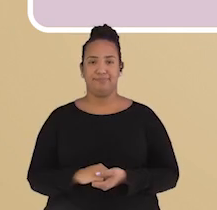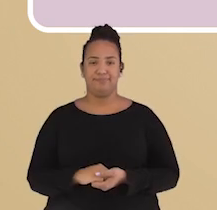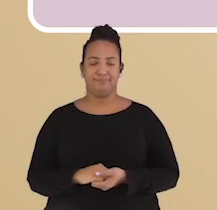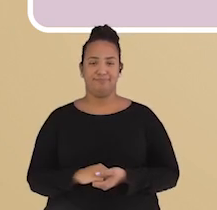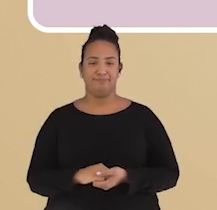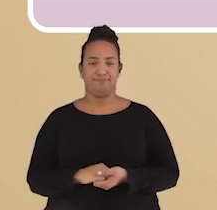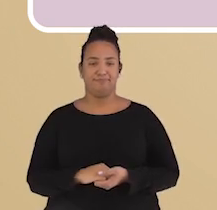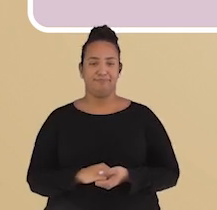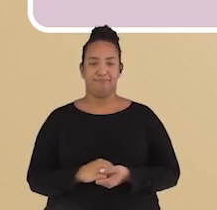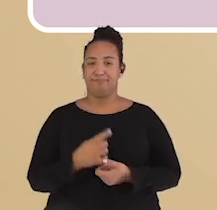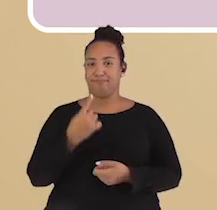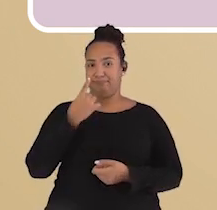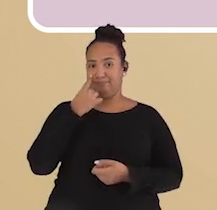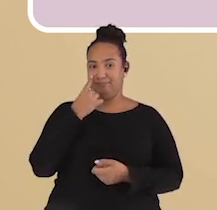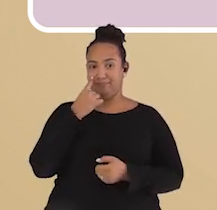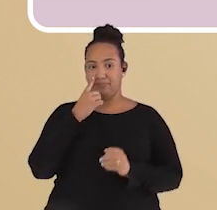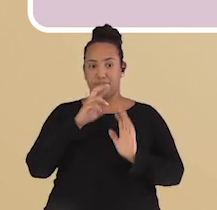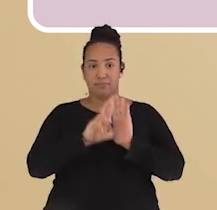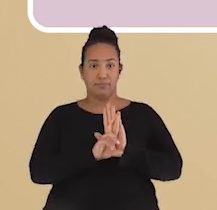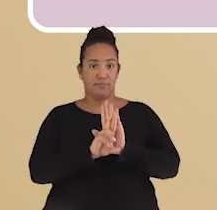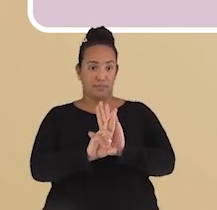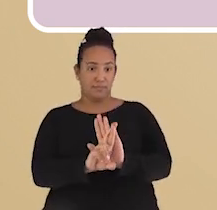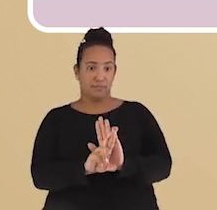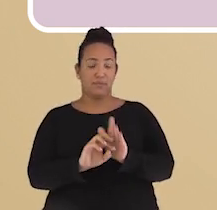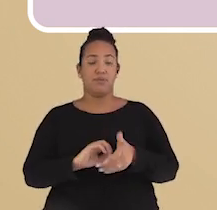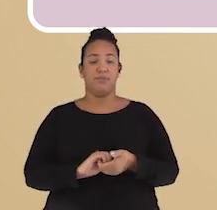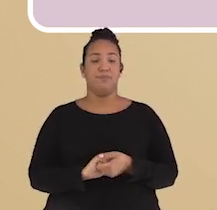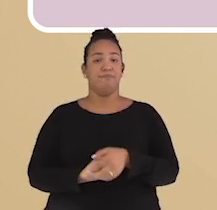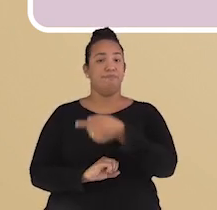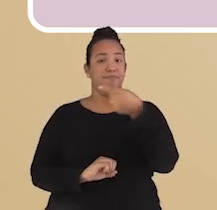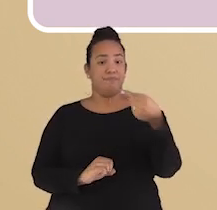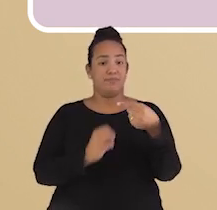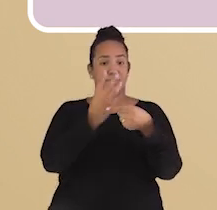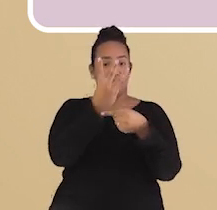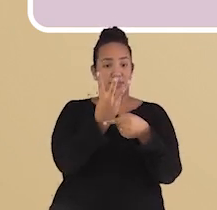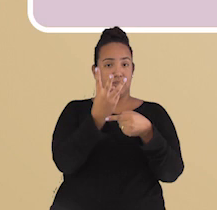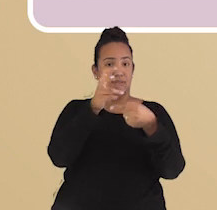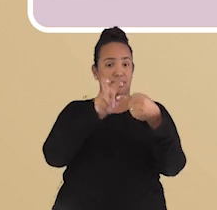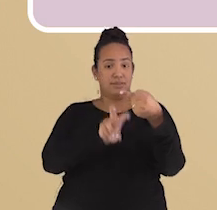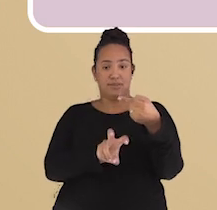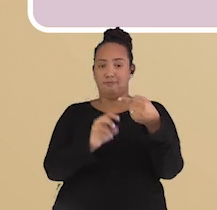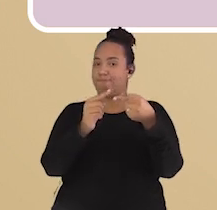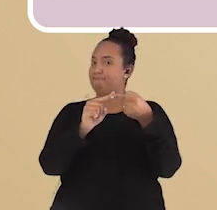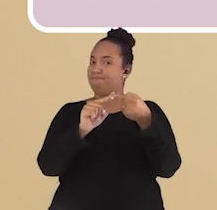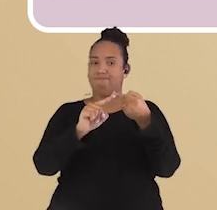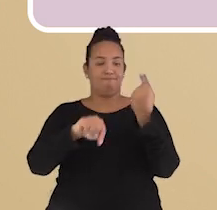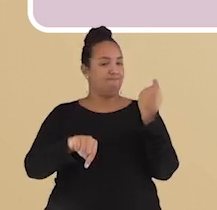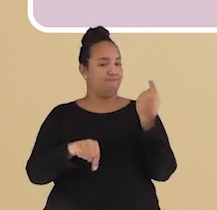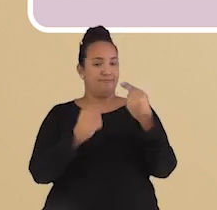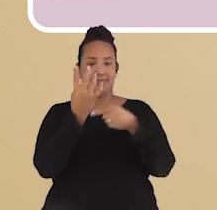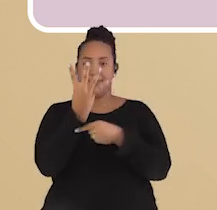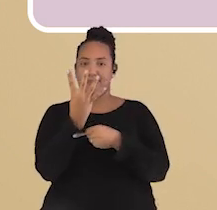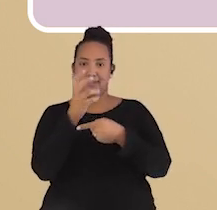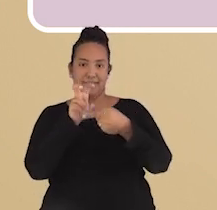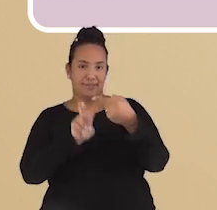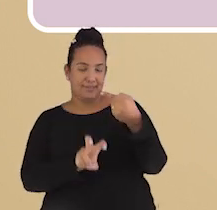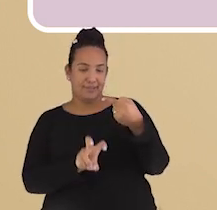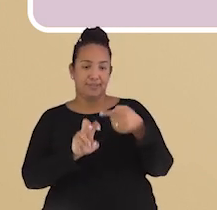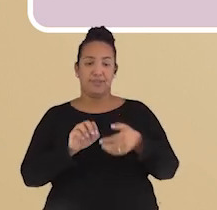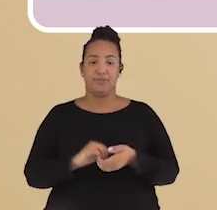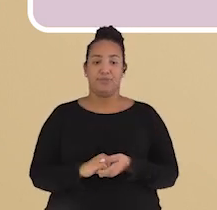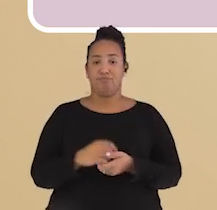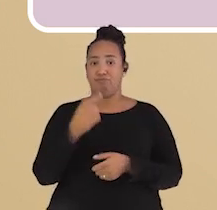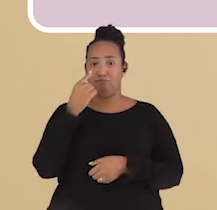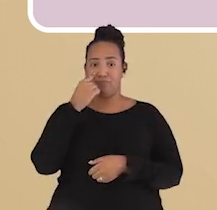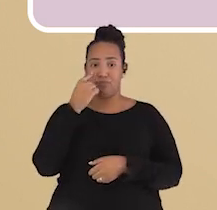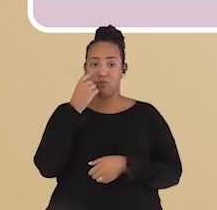Pelas representações que 3/5 não é equivalente a 4/5, pois não correspondem